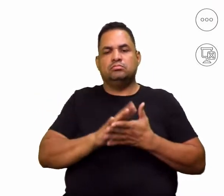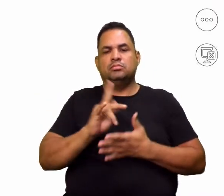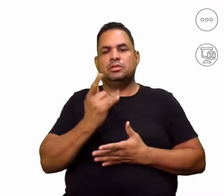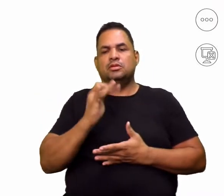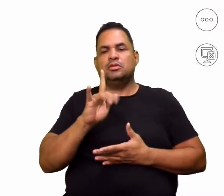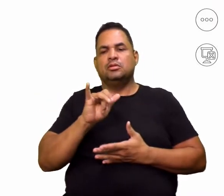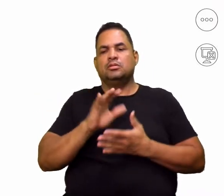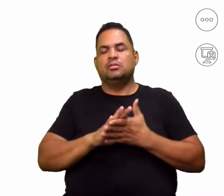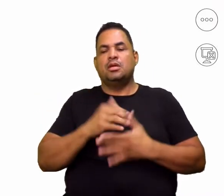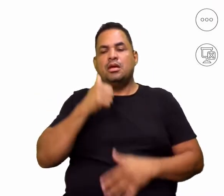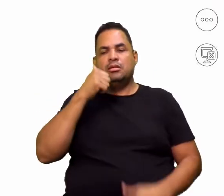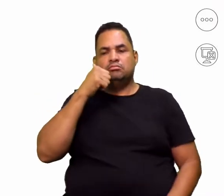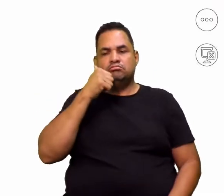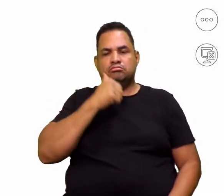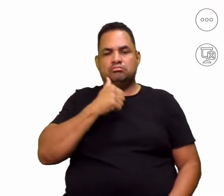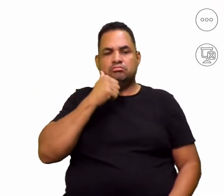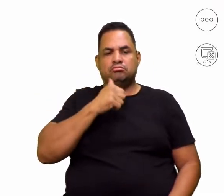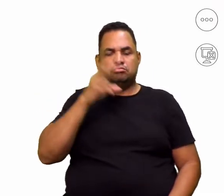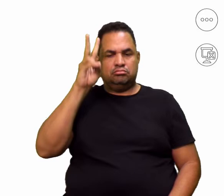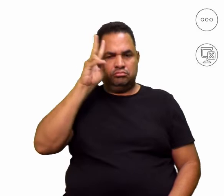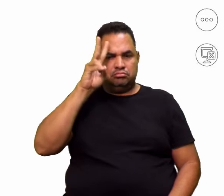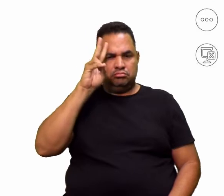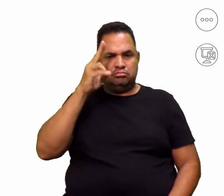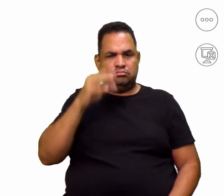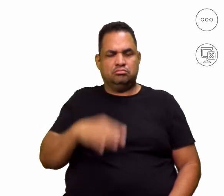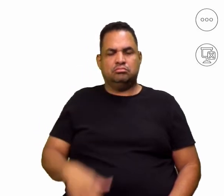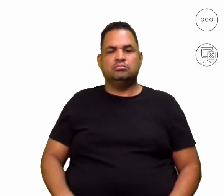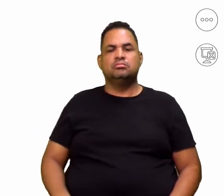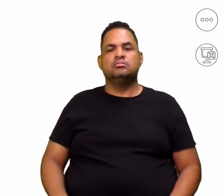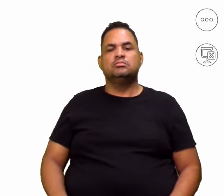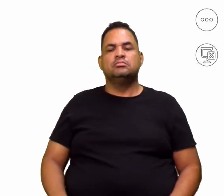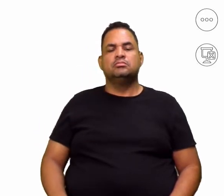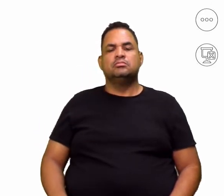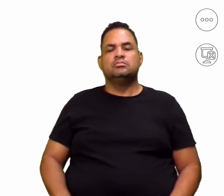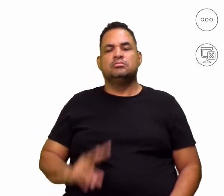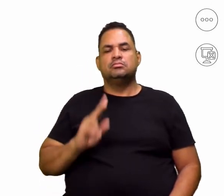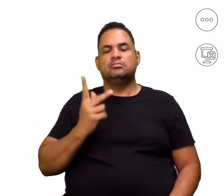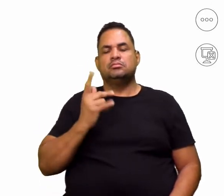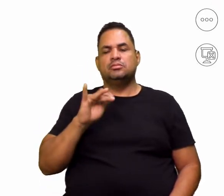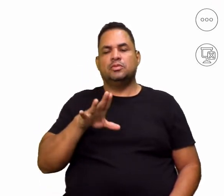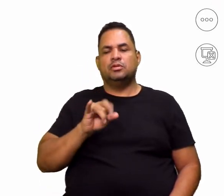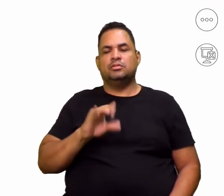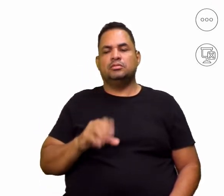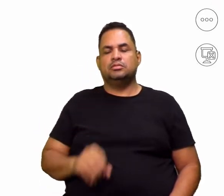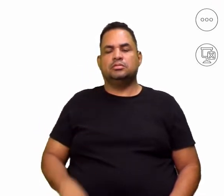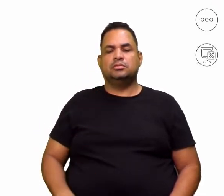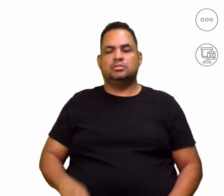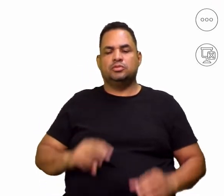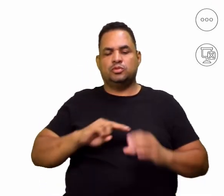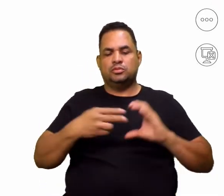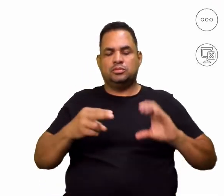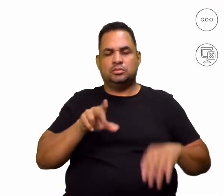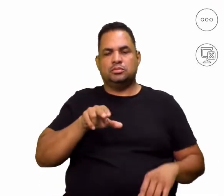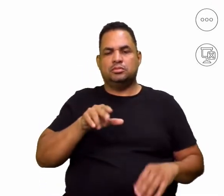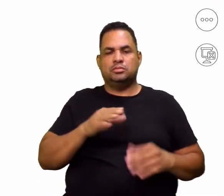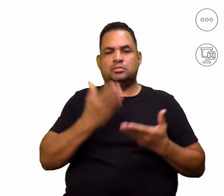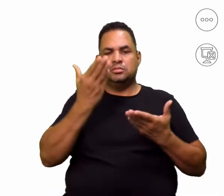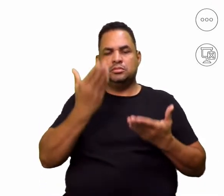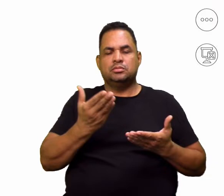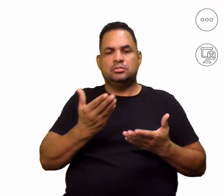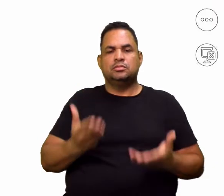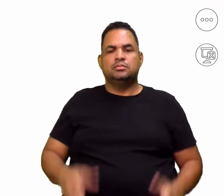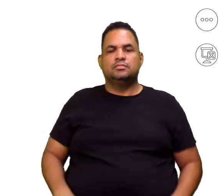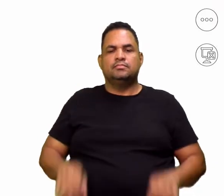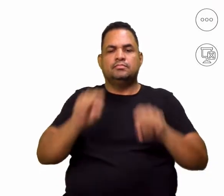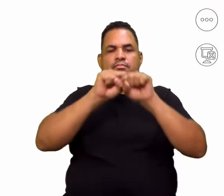heterogamético é a fêmea. Lembram? Homogaméticas, os cromossomos são iguais, XX. Aqui, ó, nesse